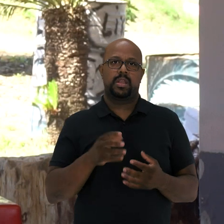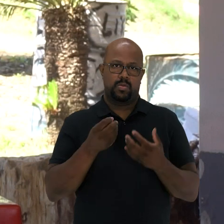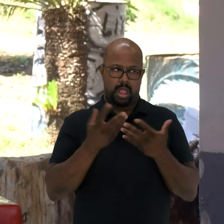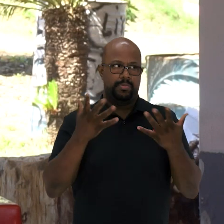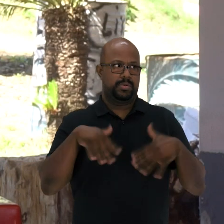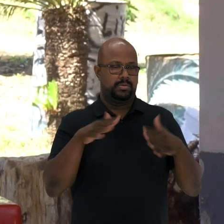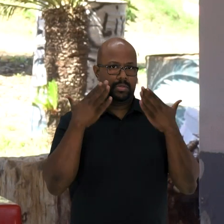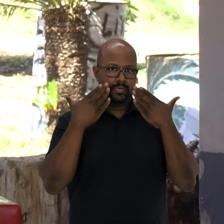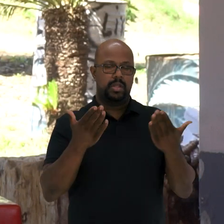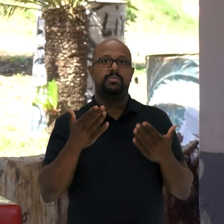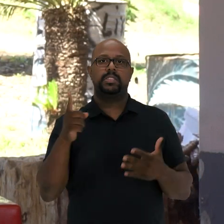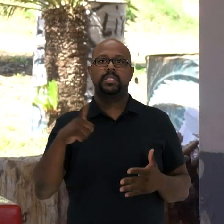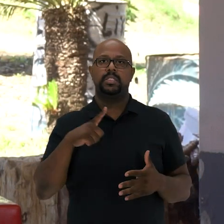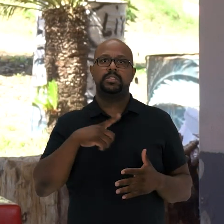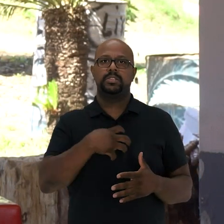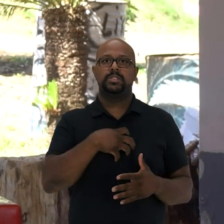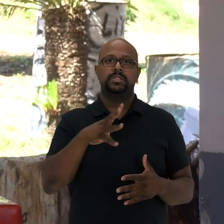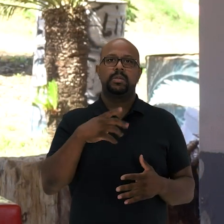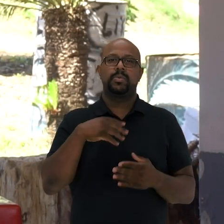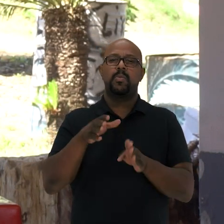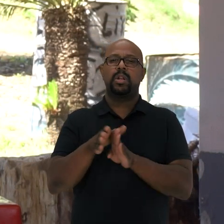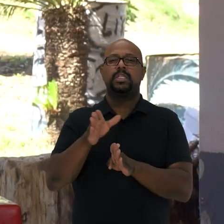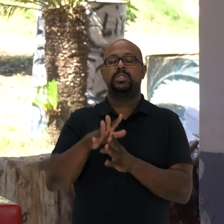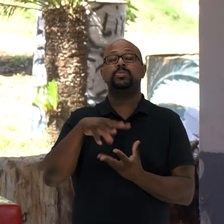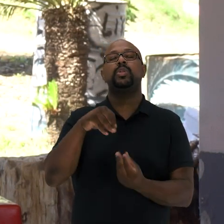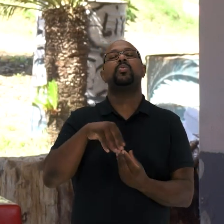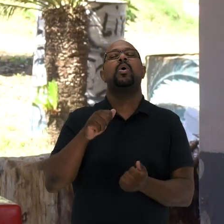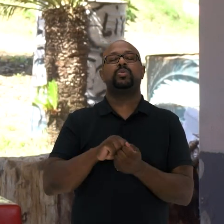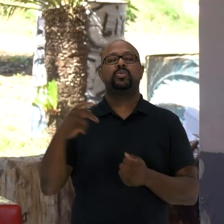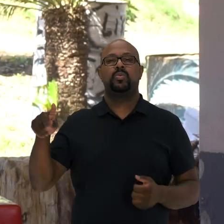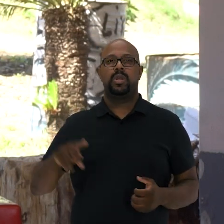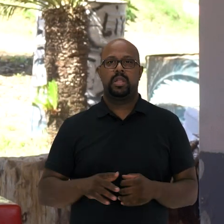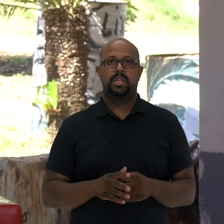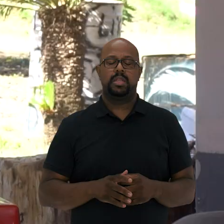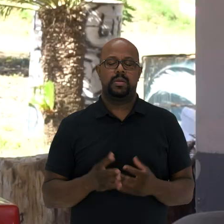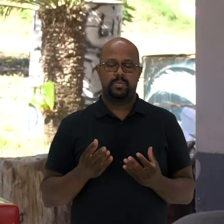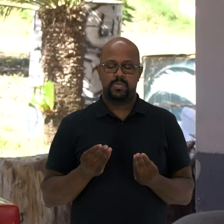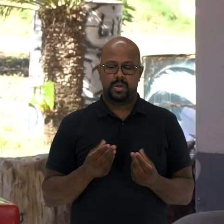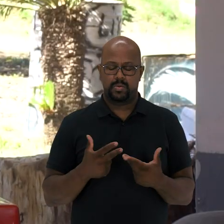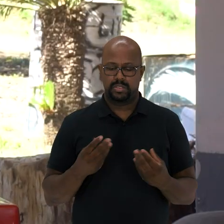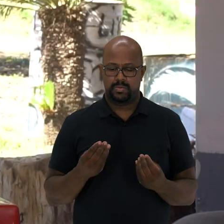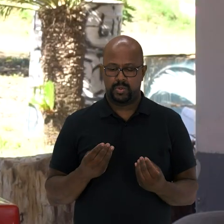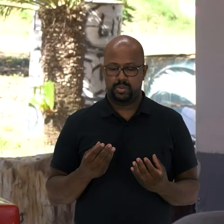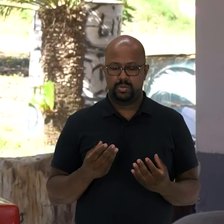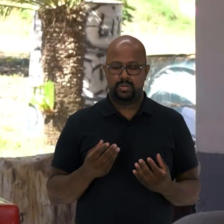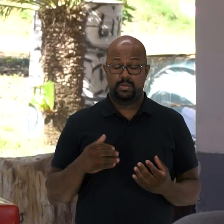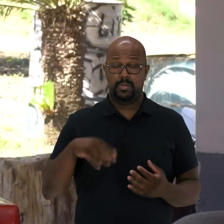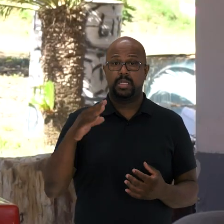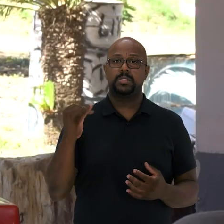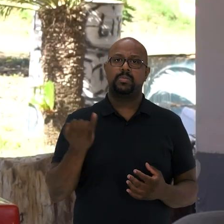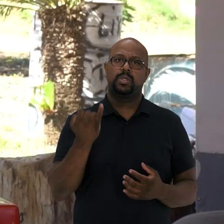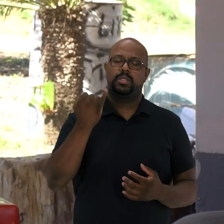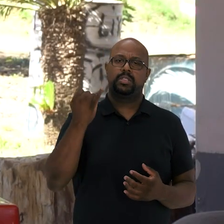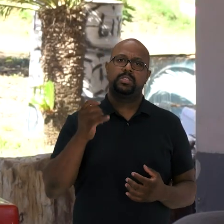isso, né, mas ele tinha sempre umas orientações espirituais junto com ele. Assim, uma coisa uma